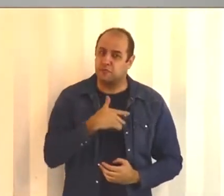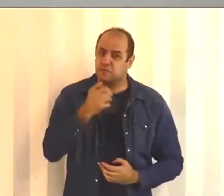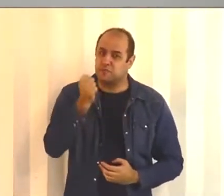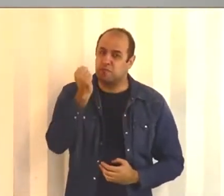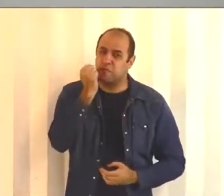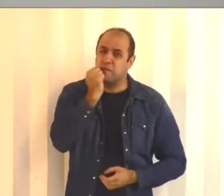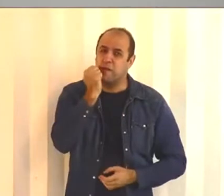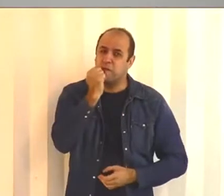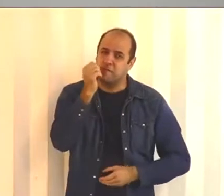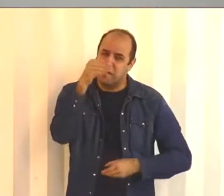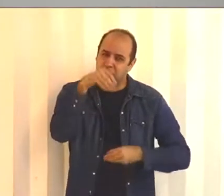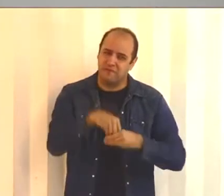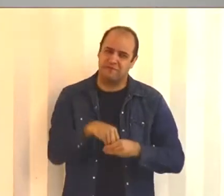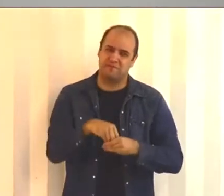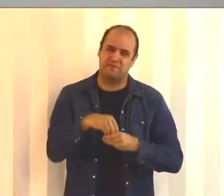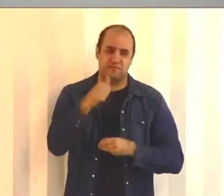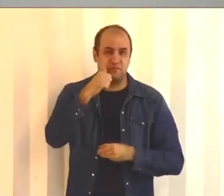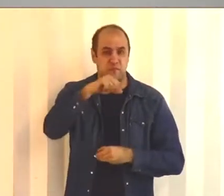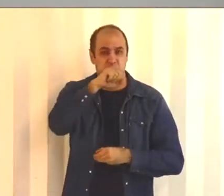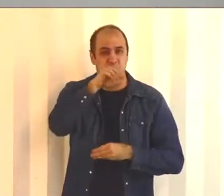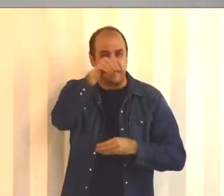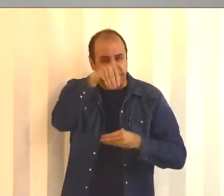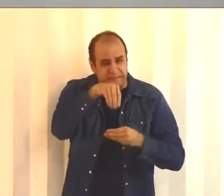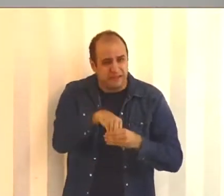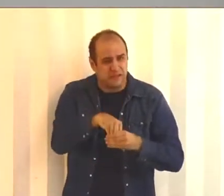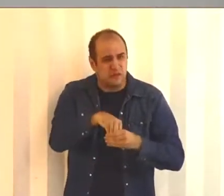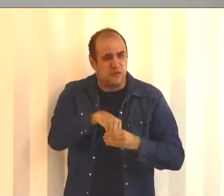estão incluídas e são parte fundamental.